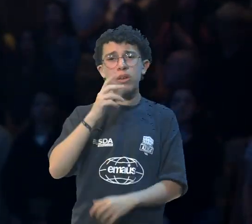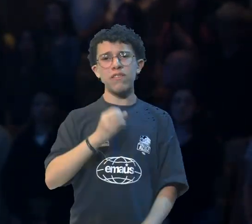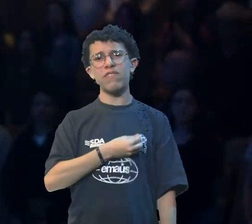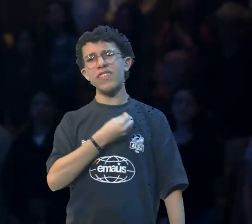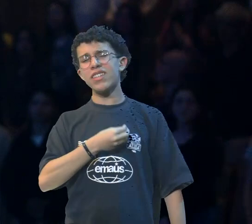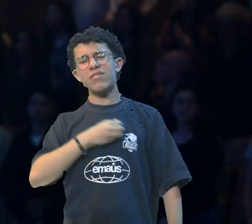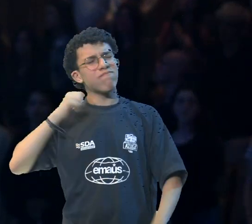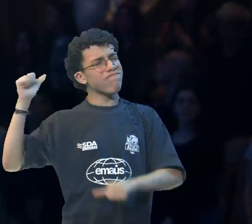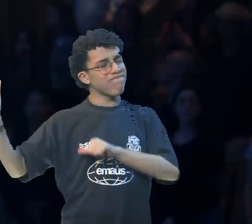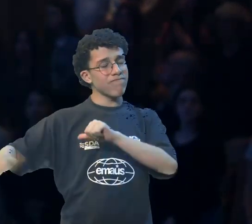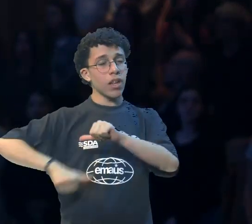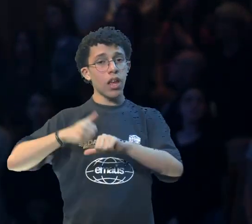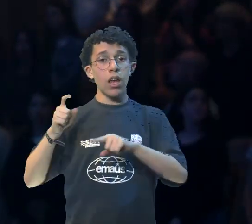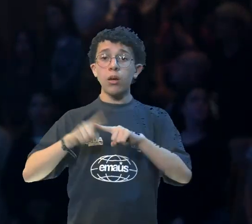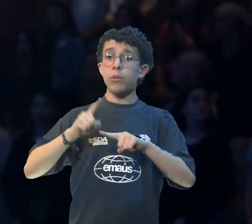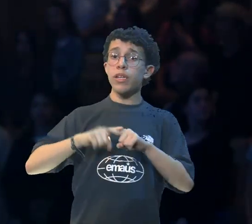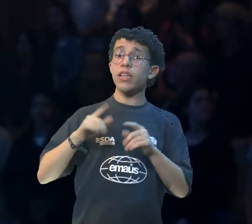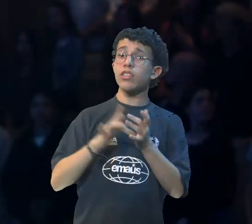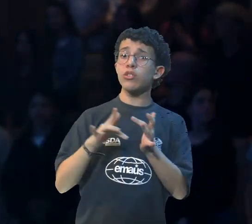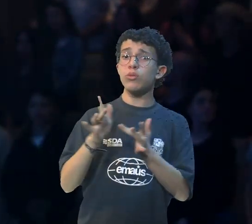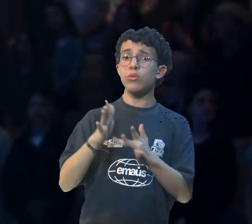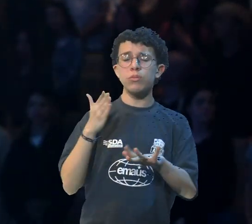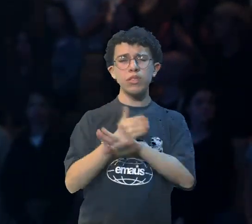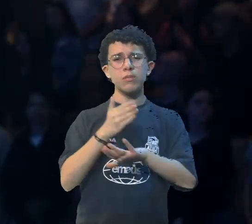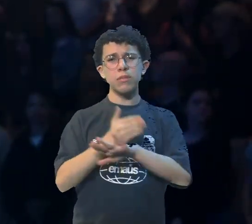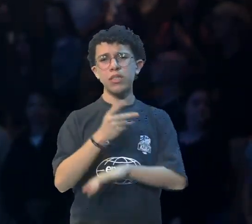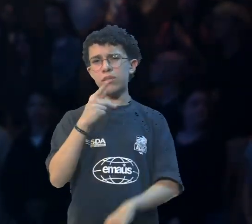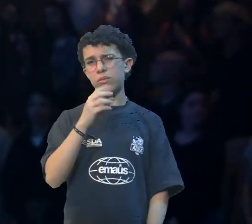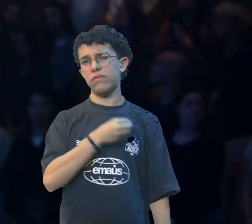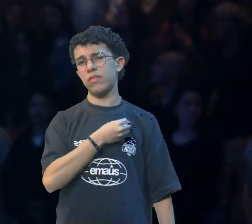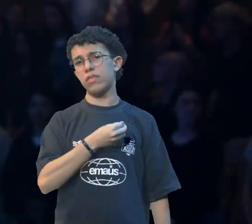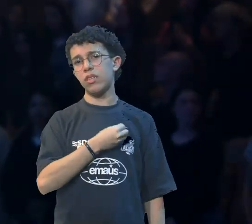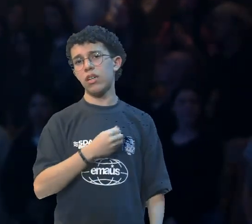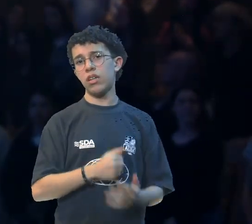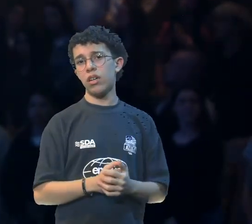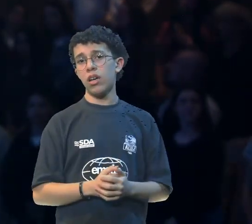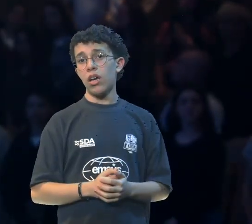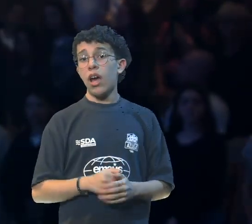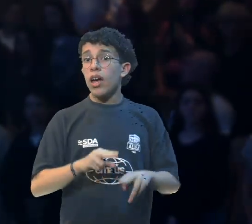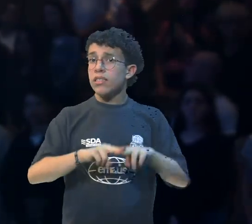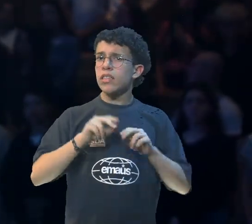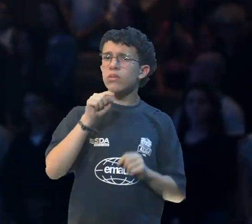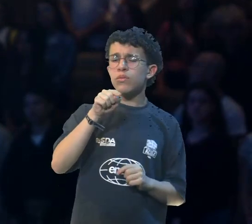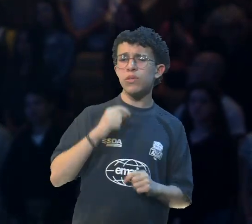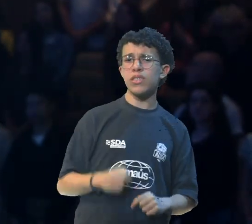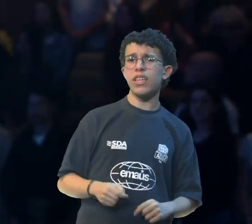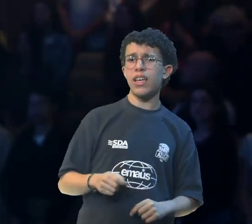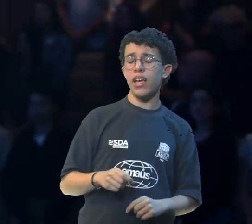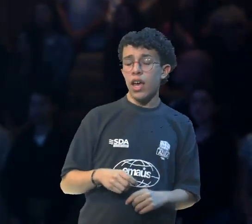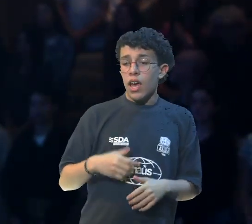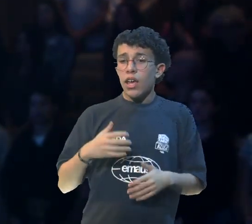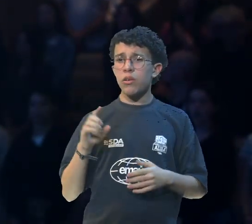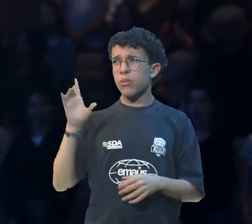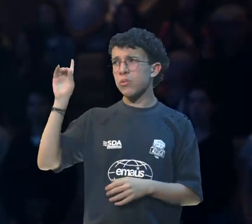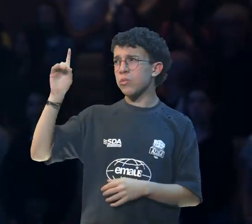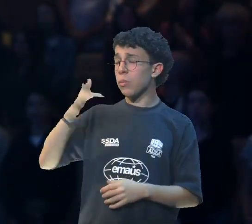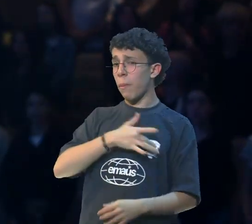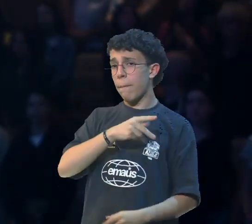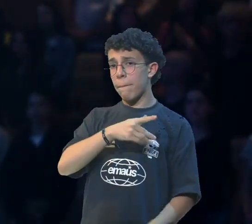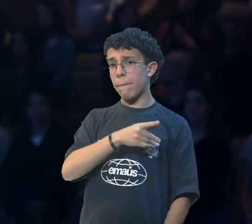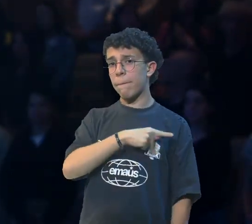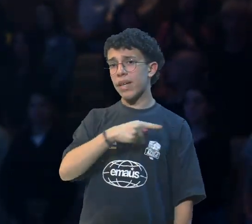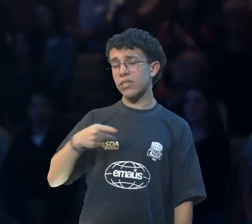diferente, porque Jesus vai entrar nela. Por isso, se enquanto eu estava falando, fazendo esse apelo aqui para